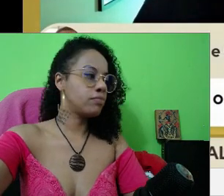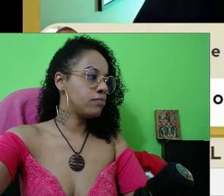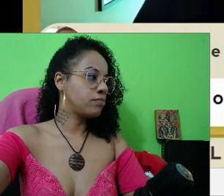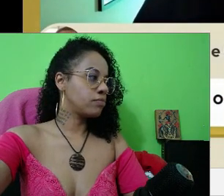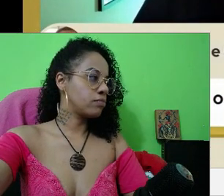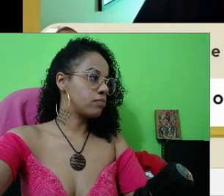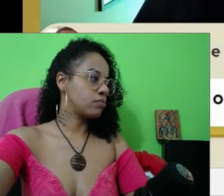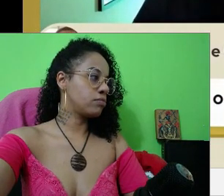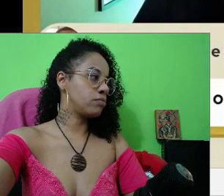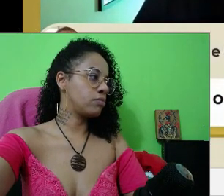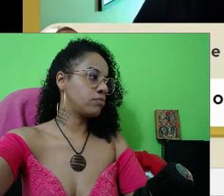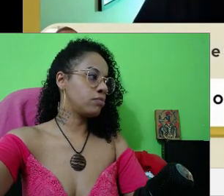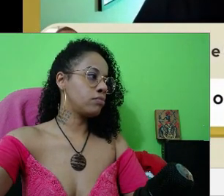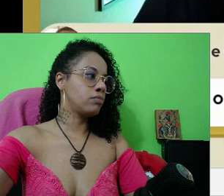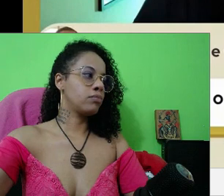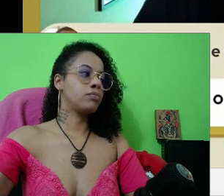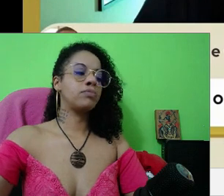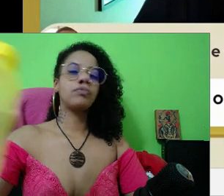2014